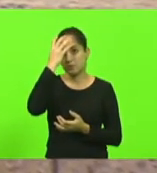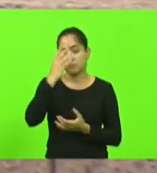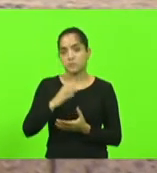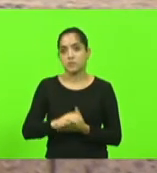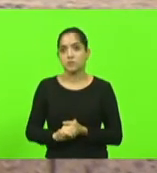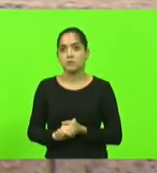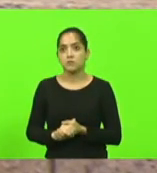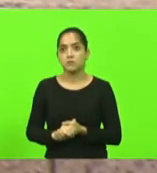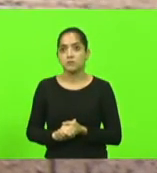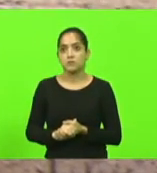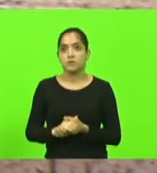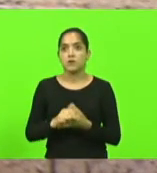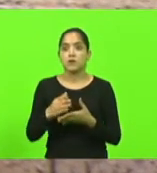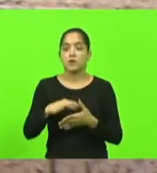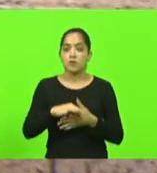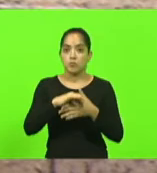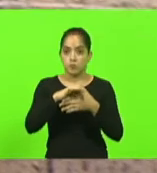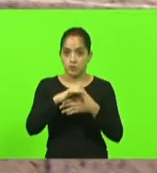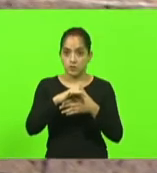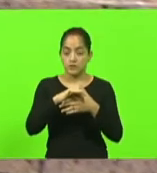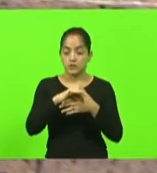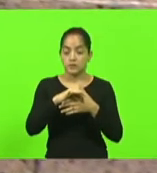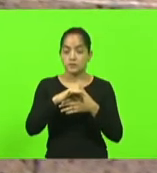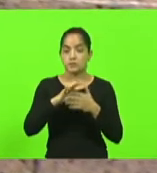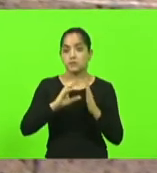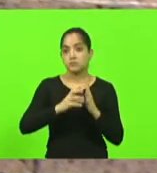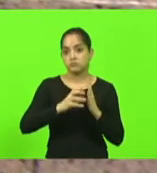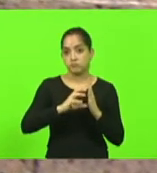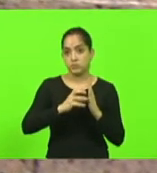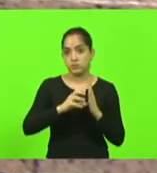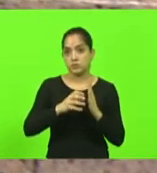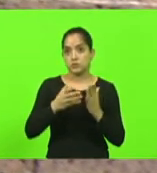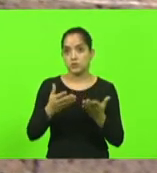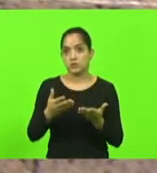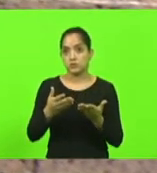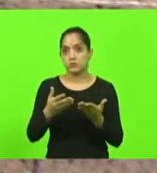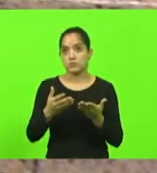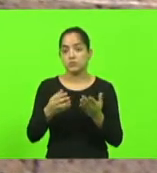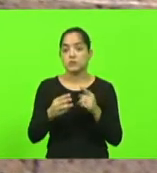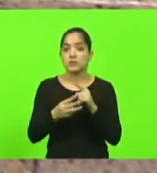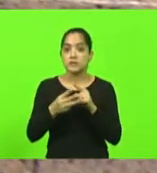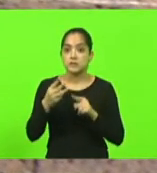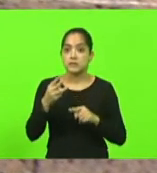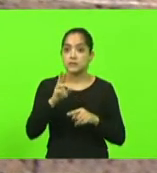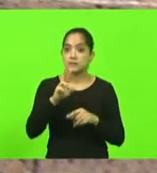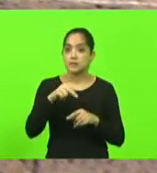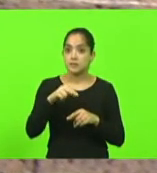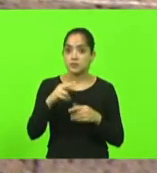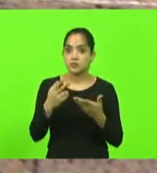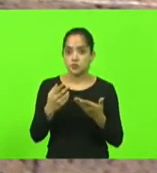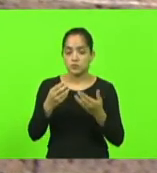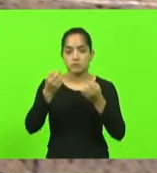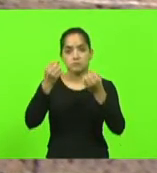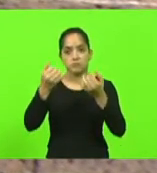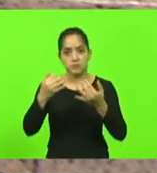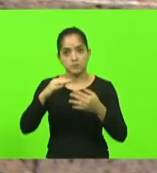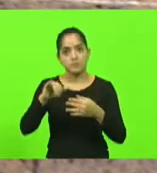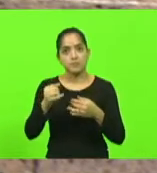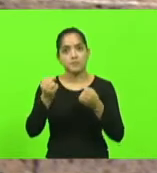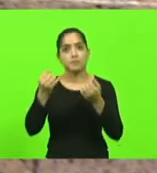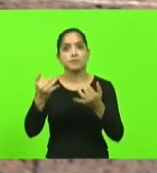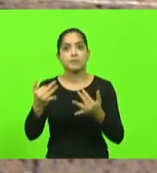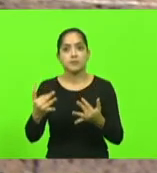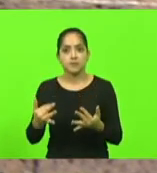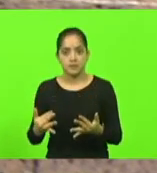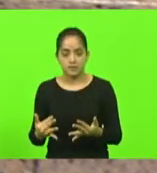deputados, como líder da bancada do PSD, eu acho que há três razões que justificam